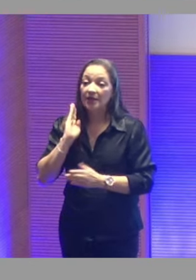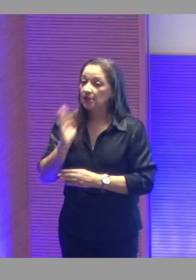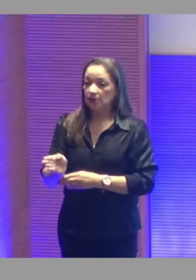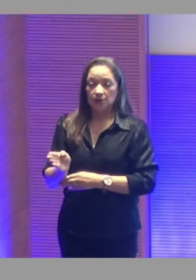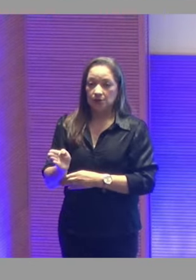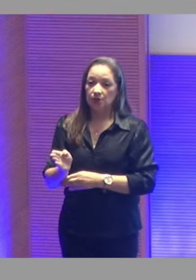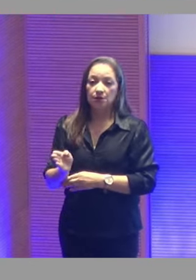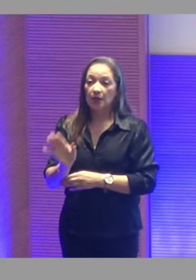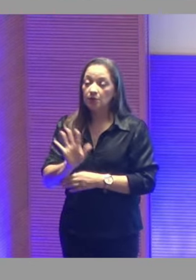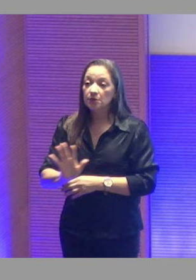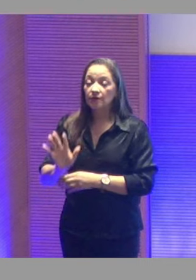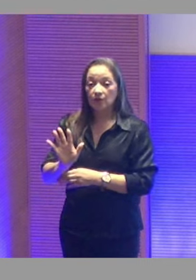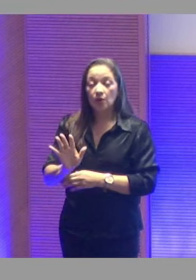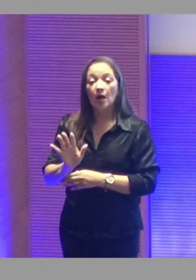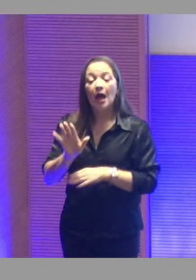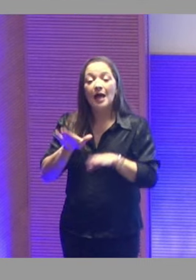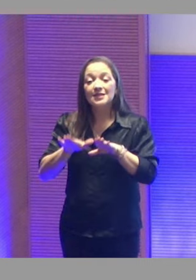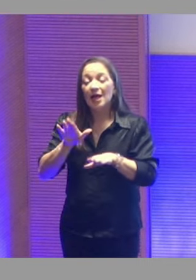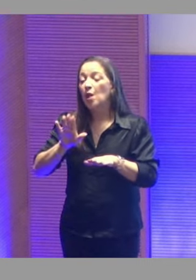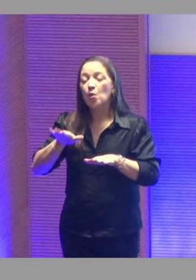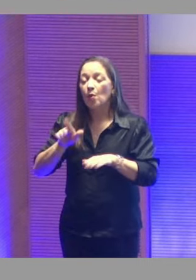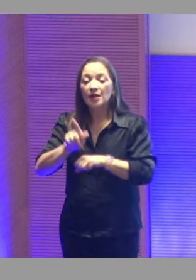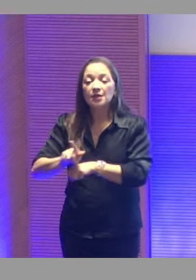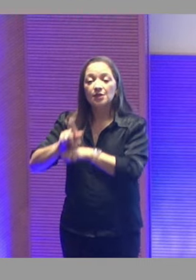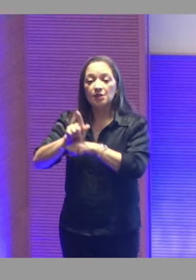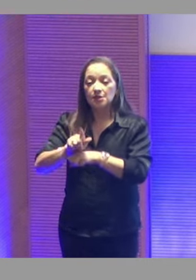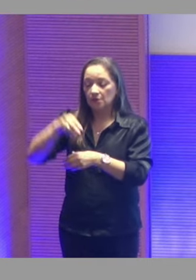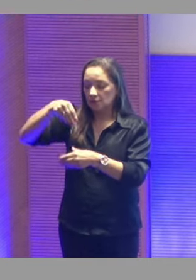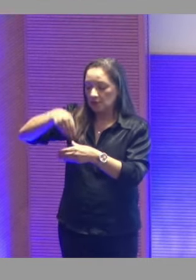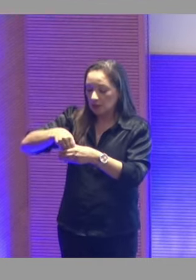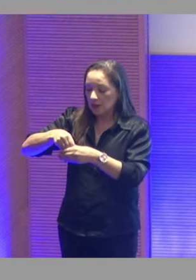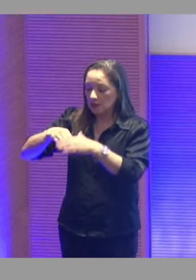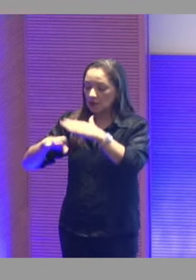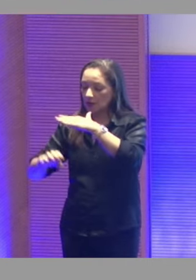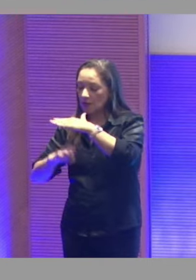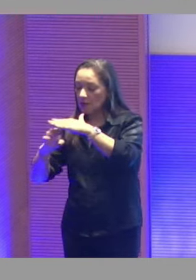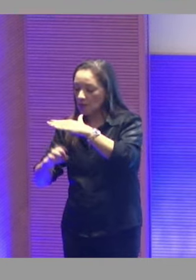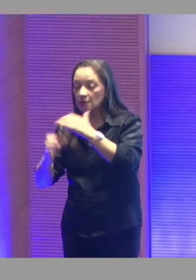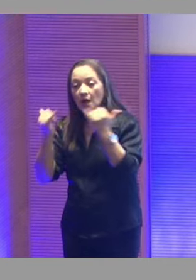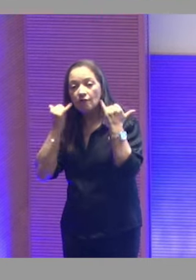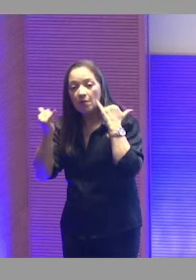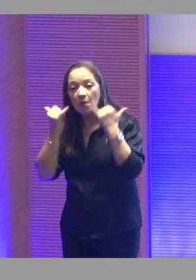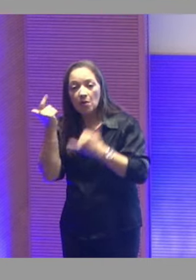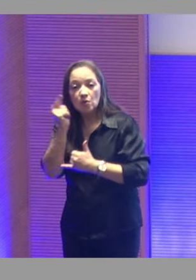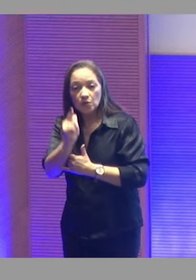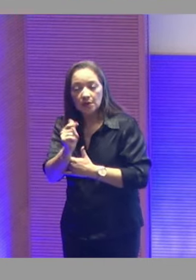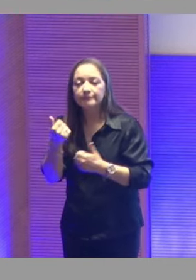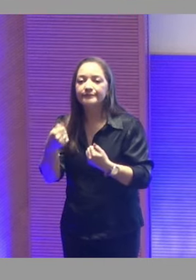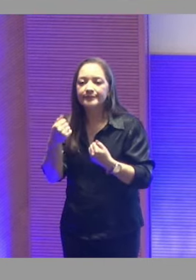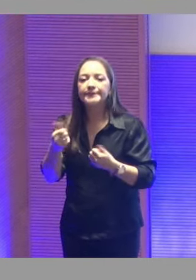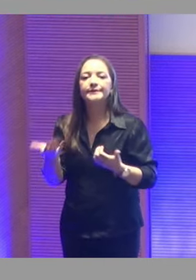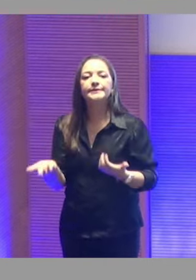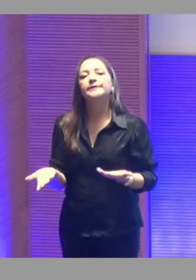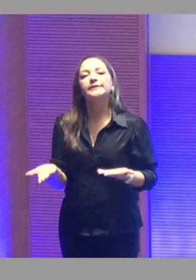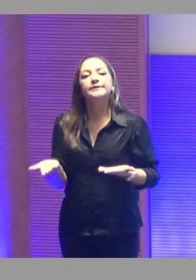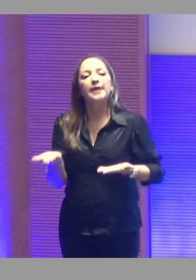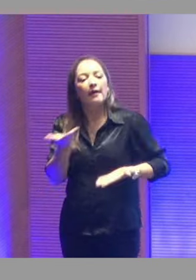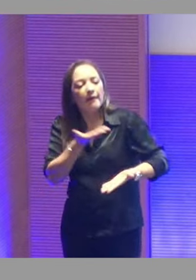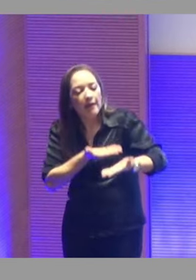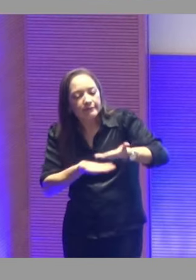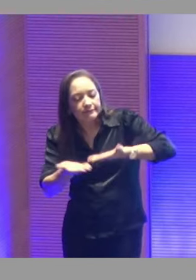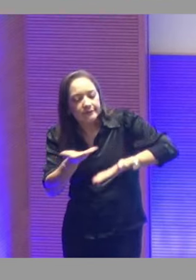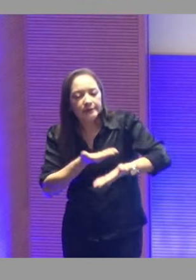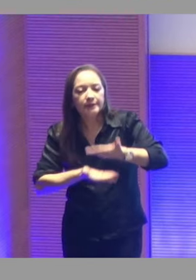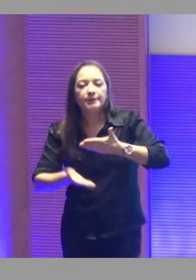eh muitas vezes da gestão interna da organização para conseguir obter esses dados então precisa engajar seus fornecedores seus